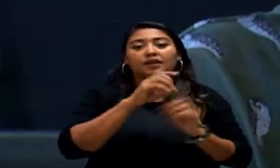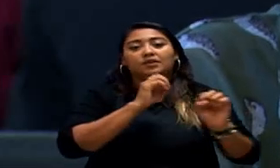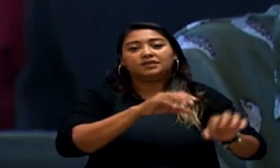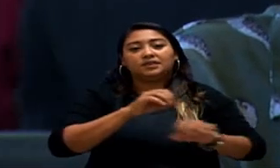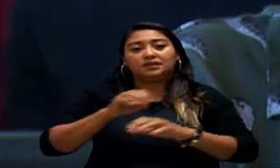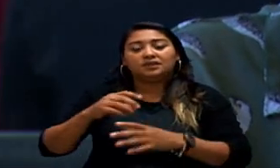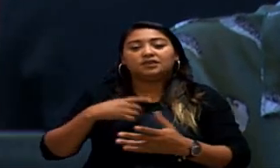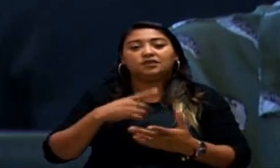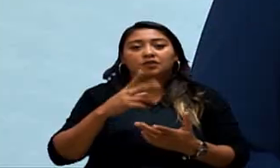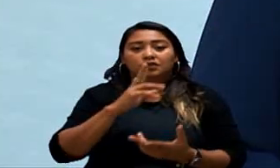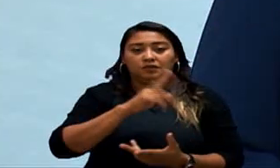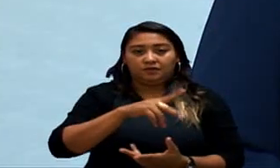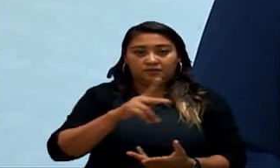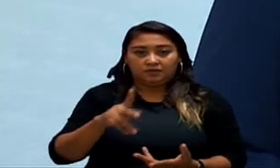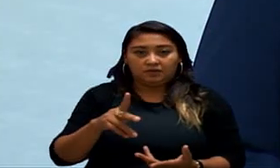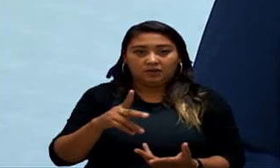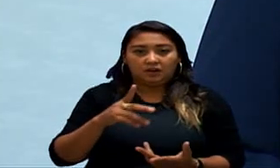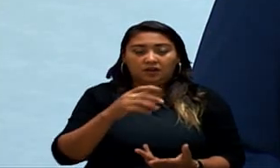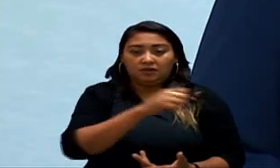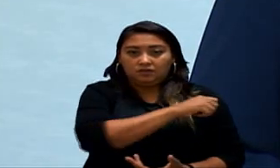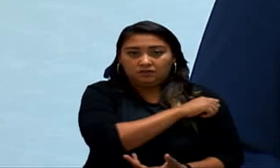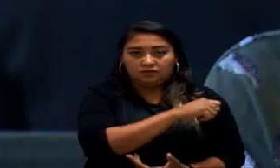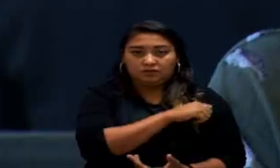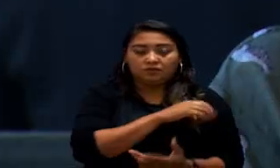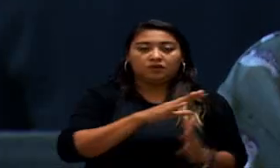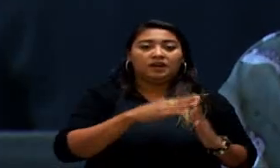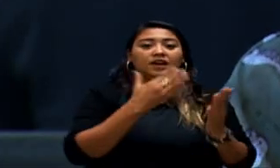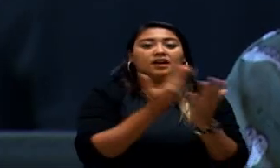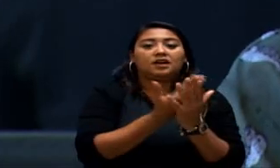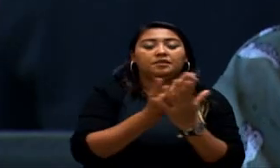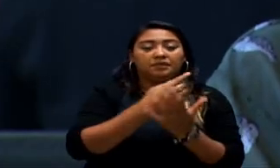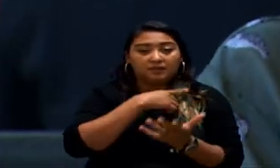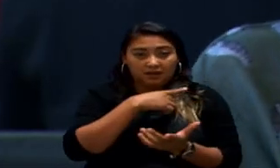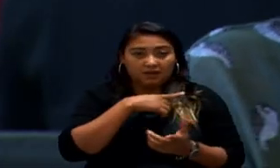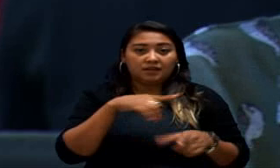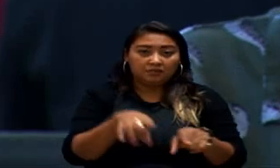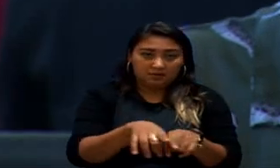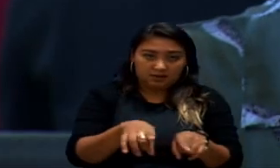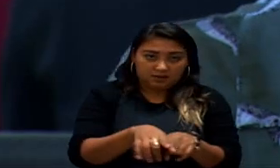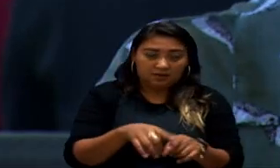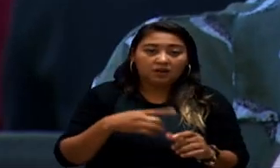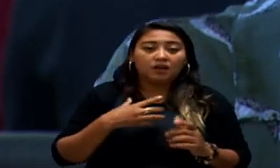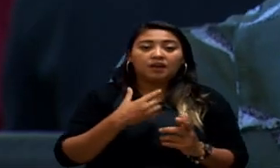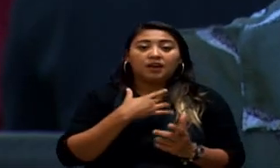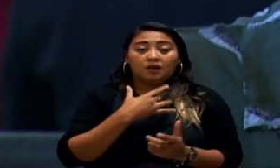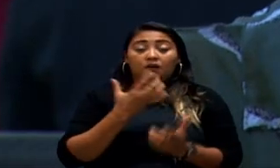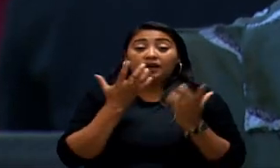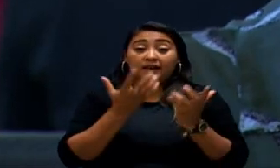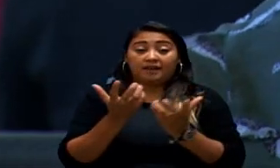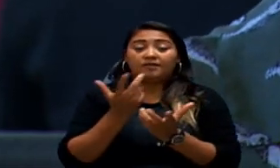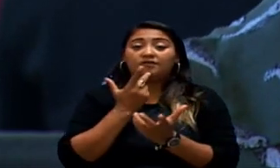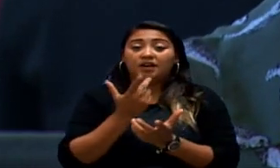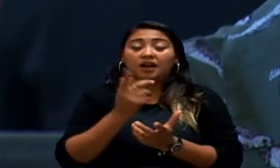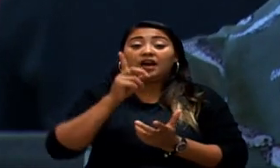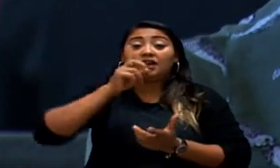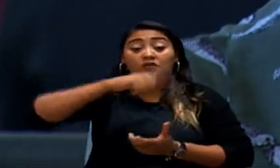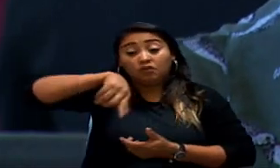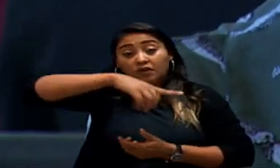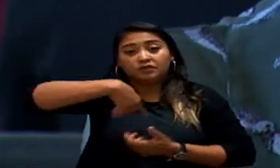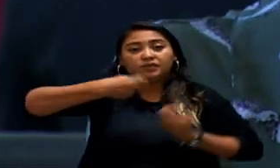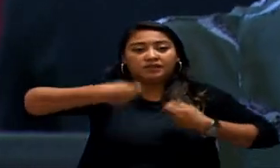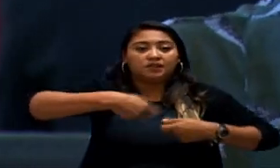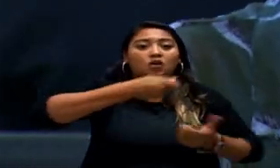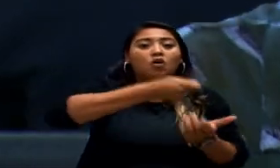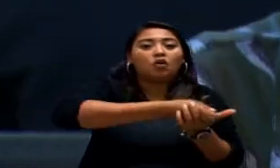tenho vários requerimentos sentido, viu? Sim, mas o requerimento a gente também tem. O que eu estou querendo dizer é que a gente precisa cobrar,